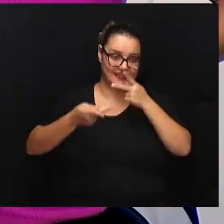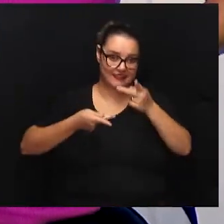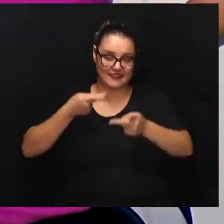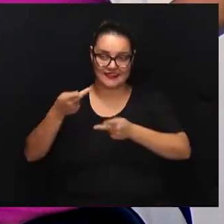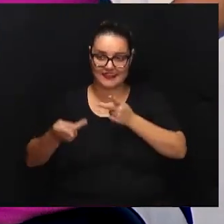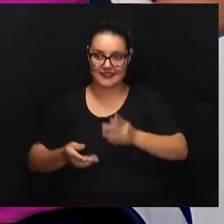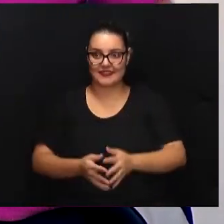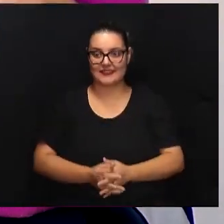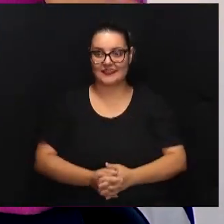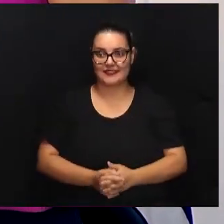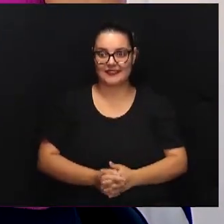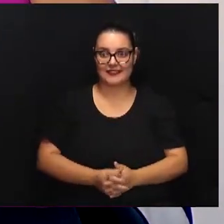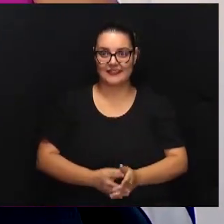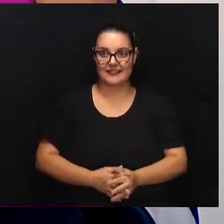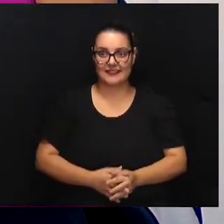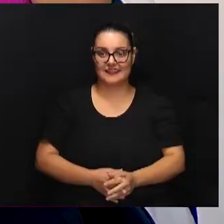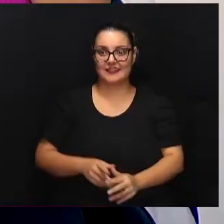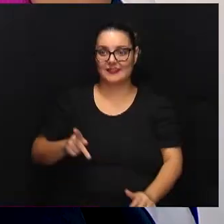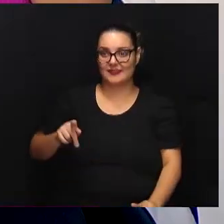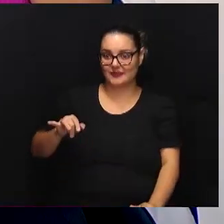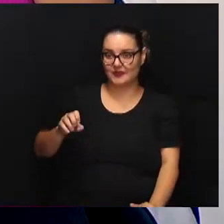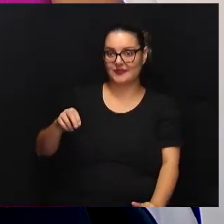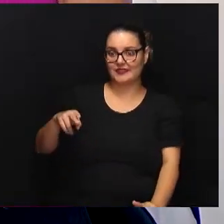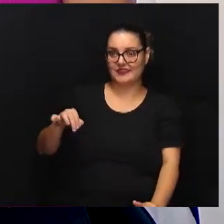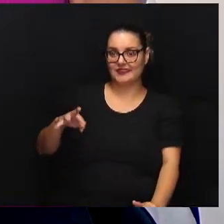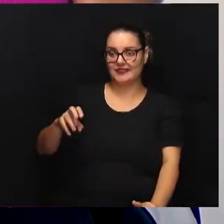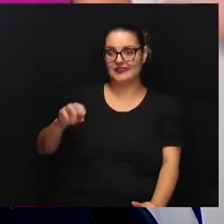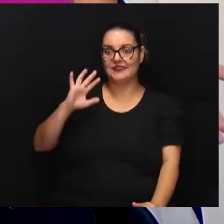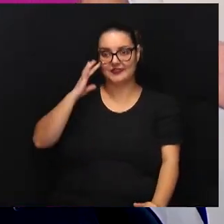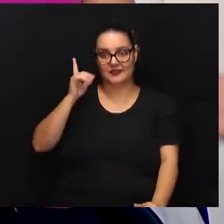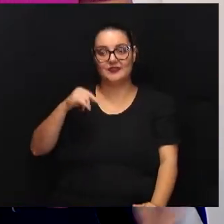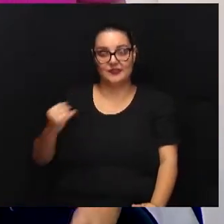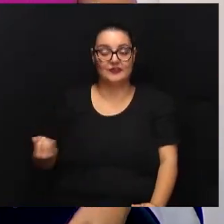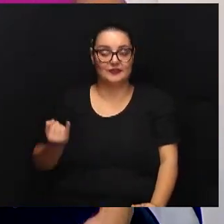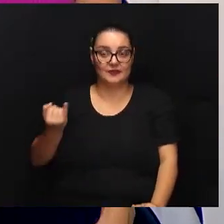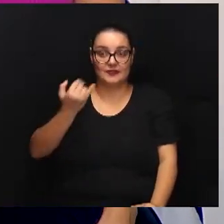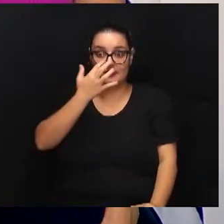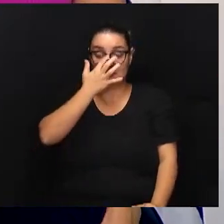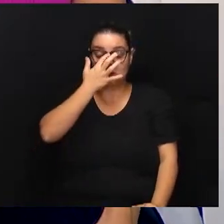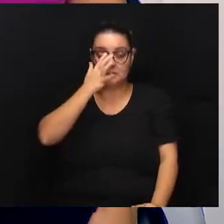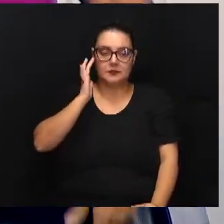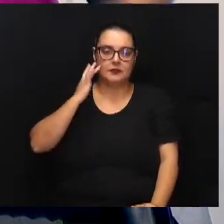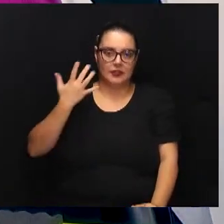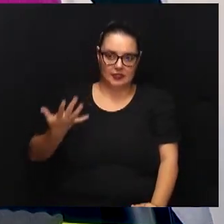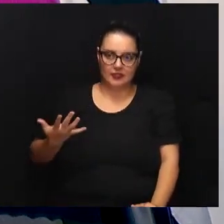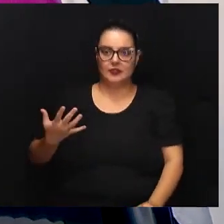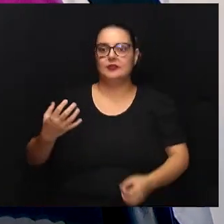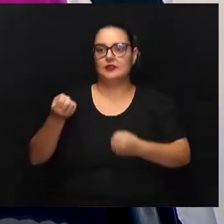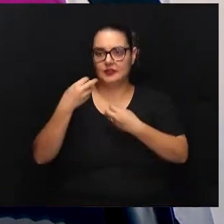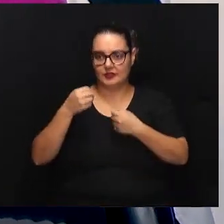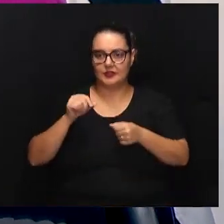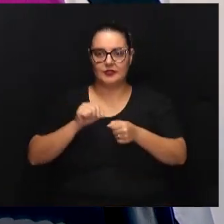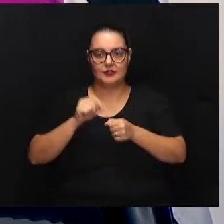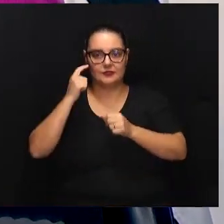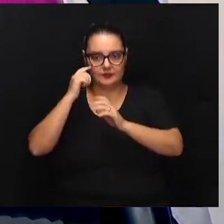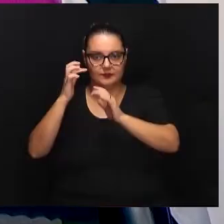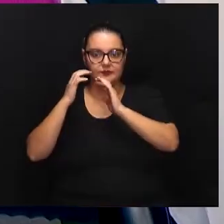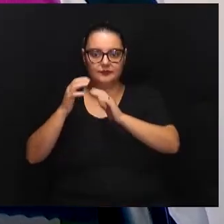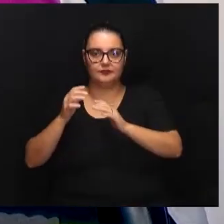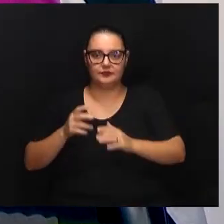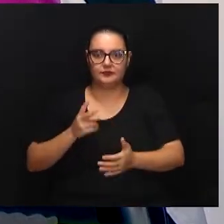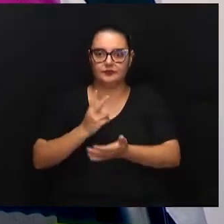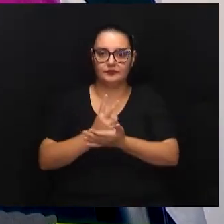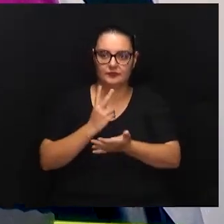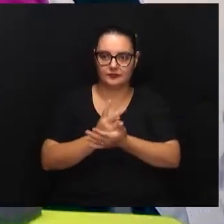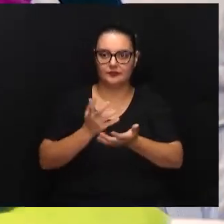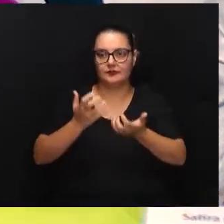Eu acho que foi muito importante. Acho que nos ensina e nos faz refletir bastante. Quero agradecer os Paulos,